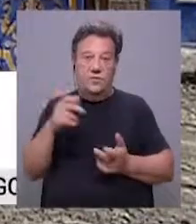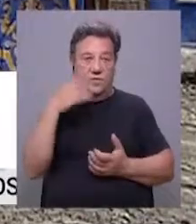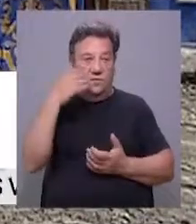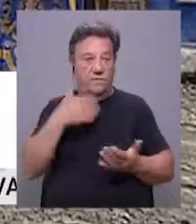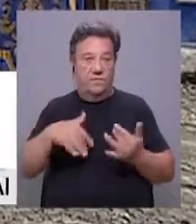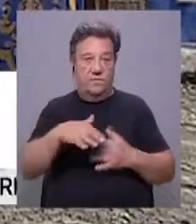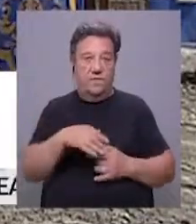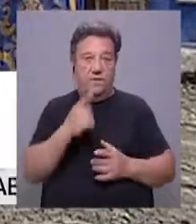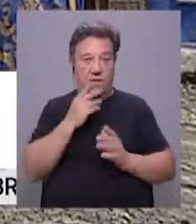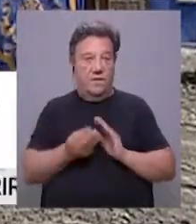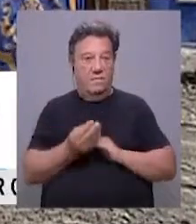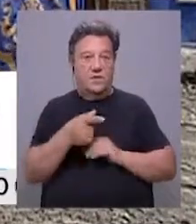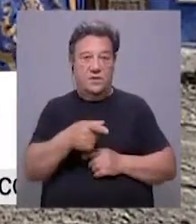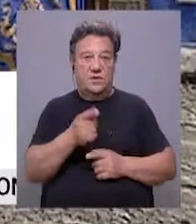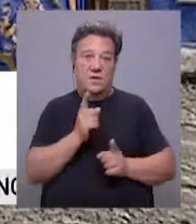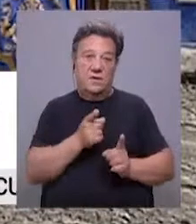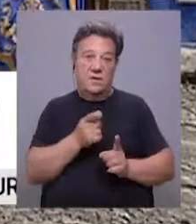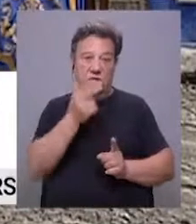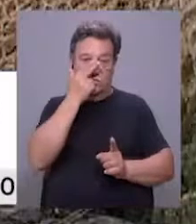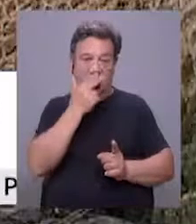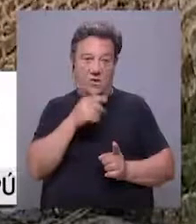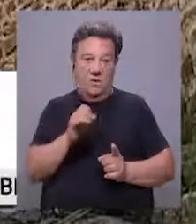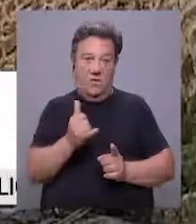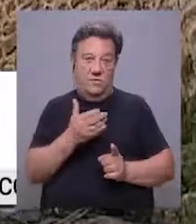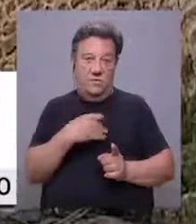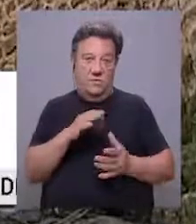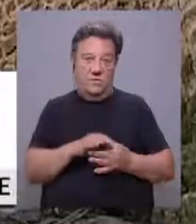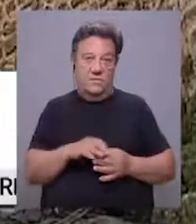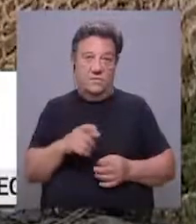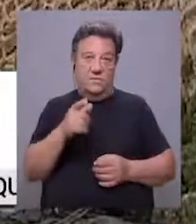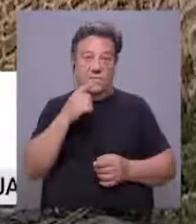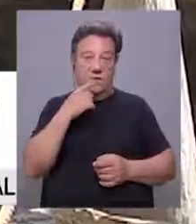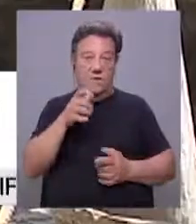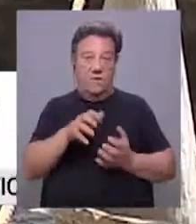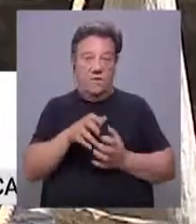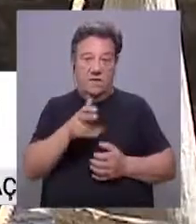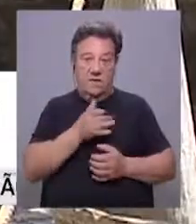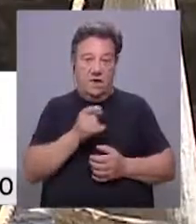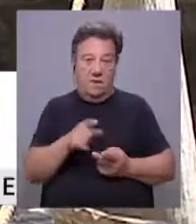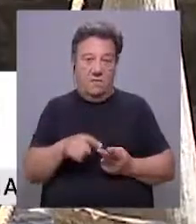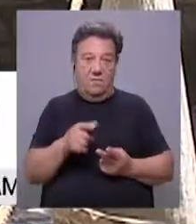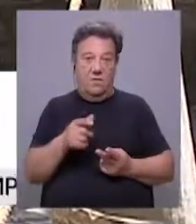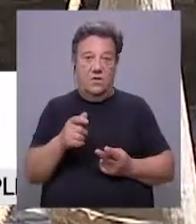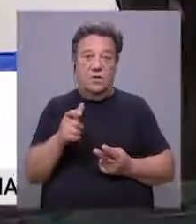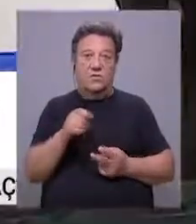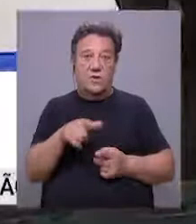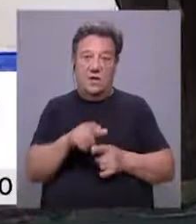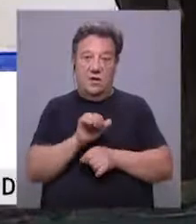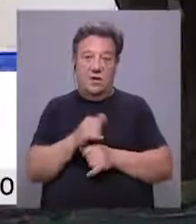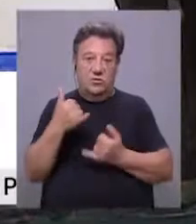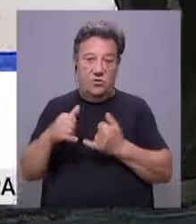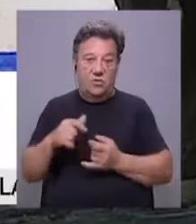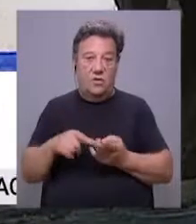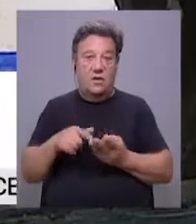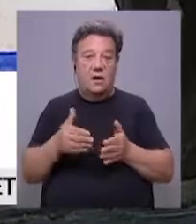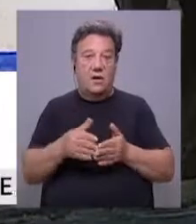usufruir e emergir naquilo que é a história de Óbidos. Um dragão, uma zona de tortura e um